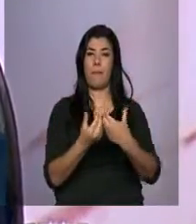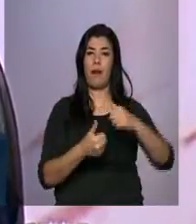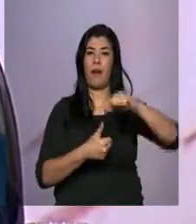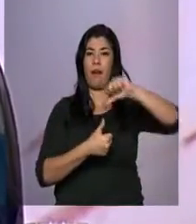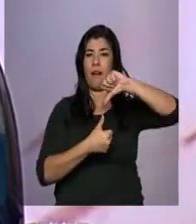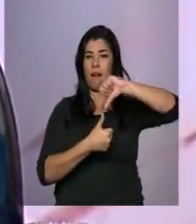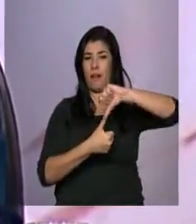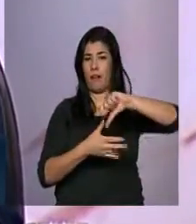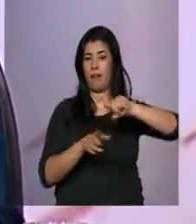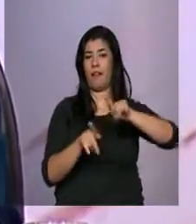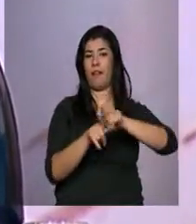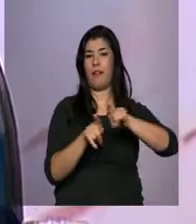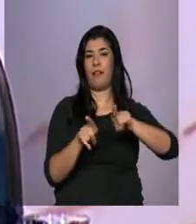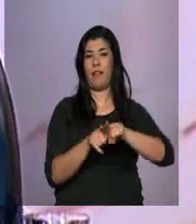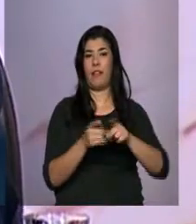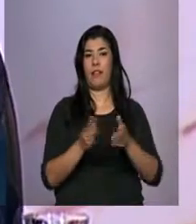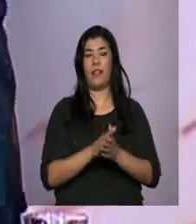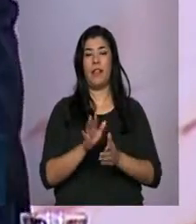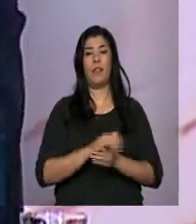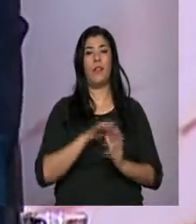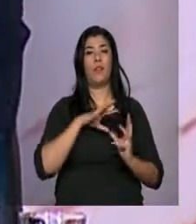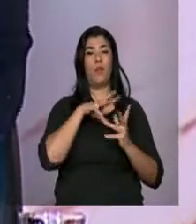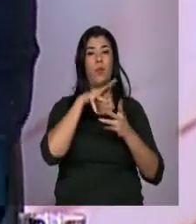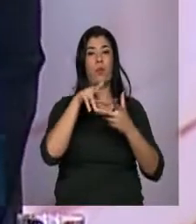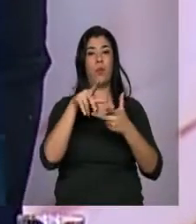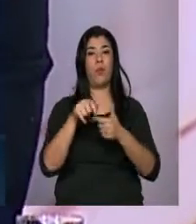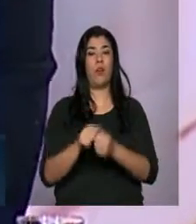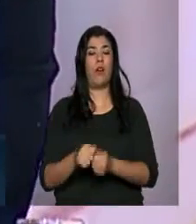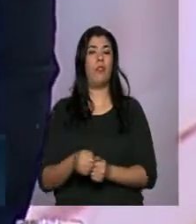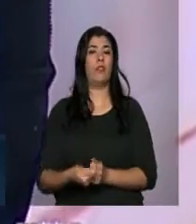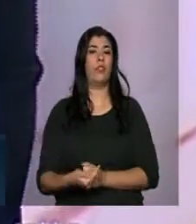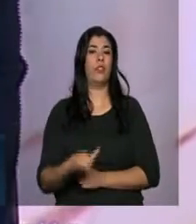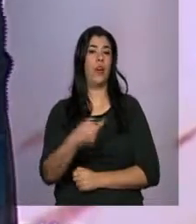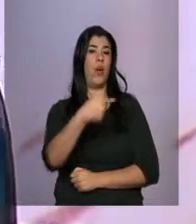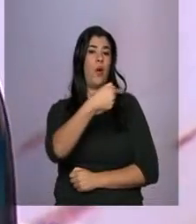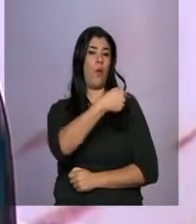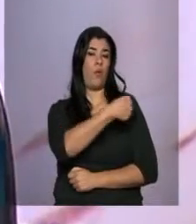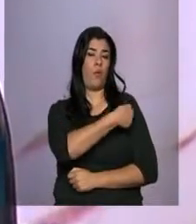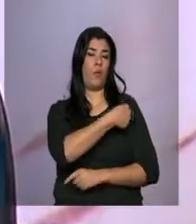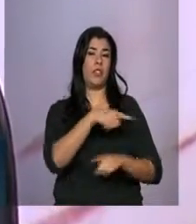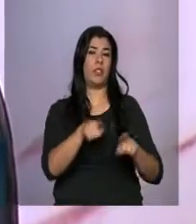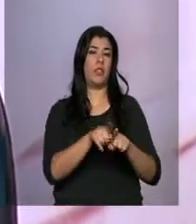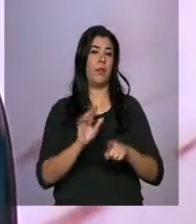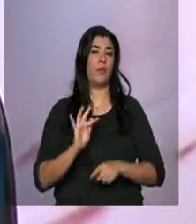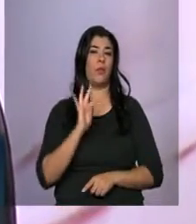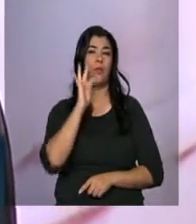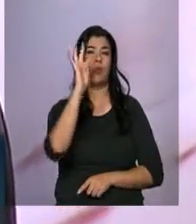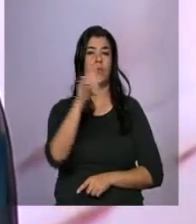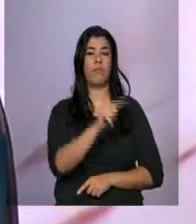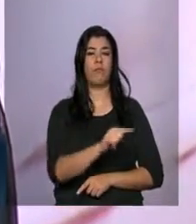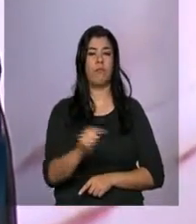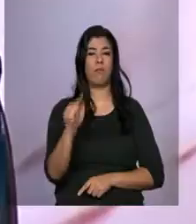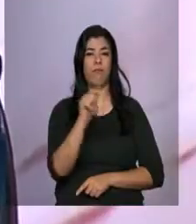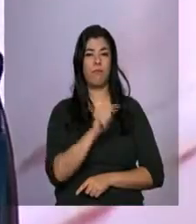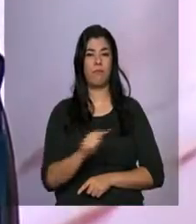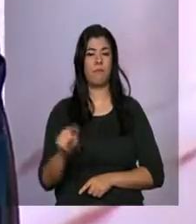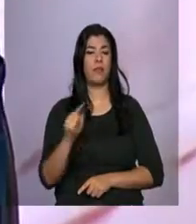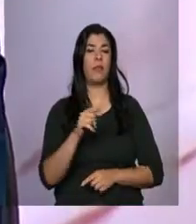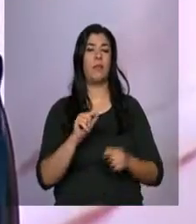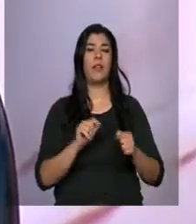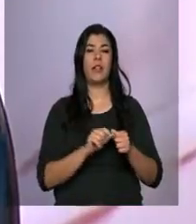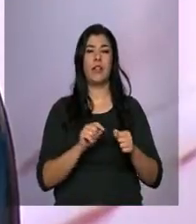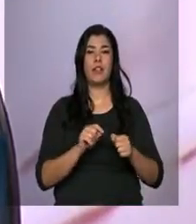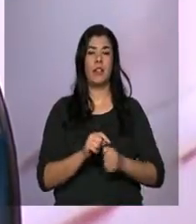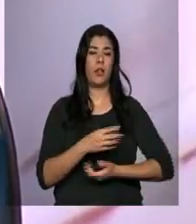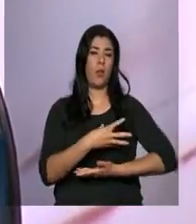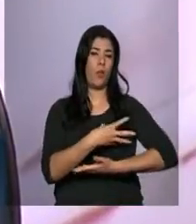Semana Mundial de Vacinação. Sim, talvez algum dia, muito próximo, teremos também a Semana do Aleitamento Mundial, a Semana